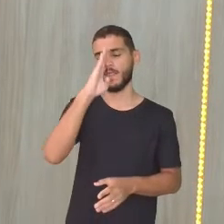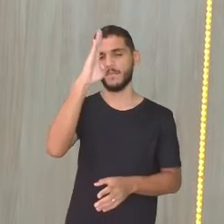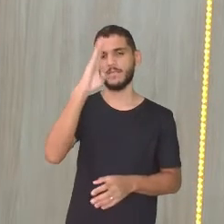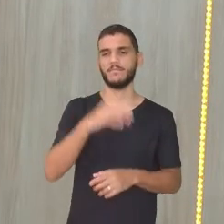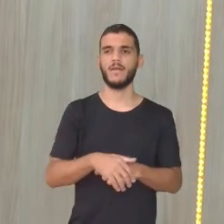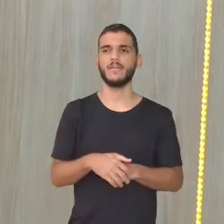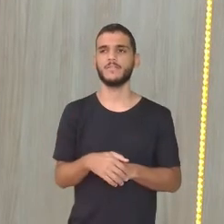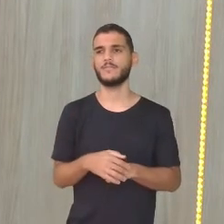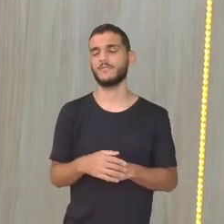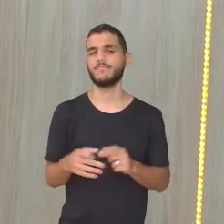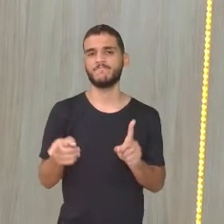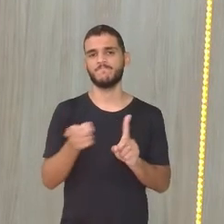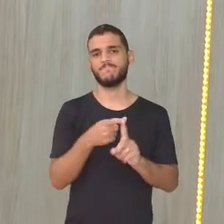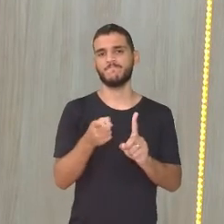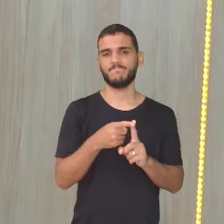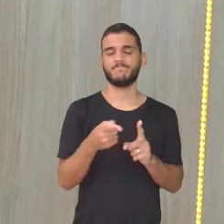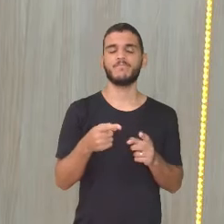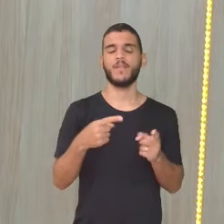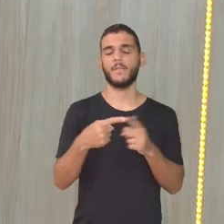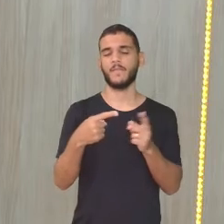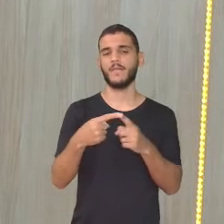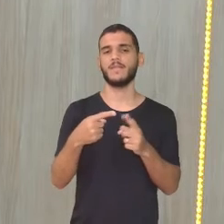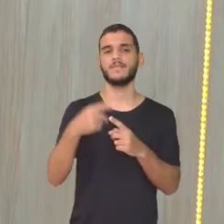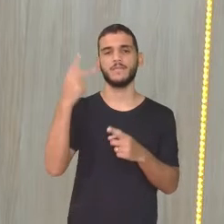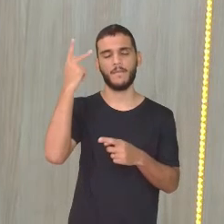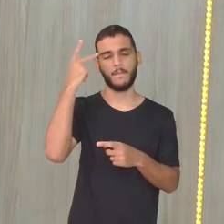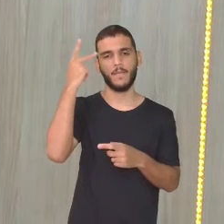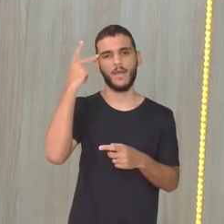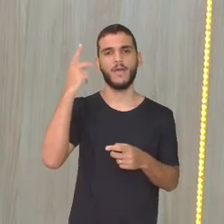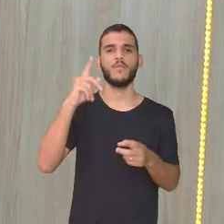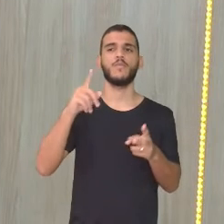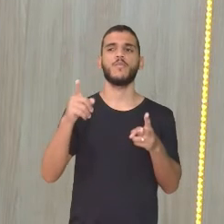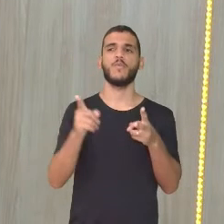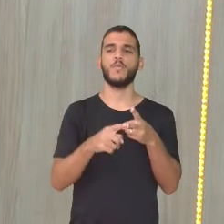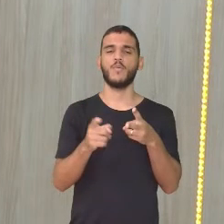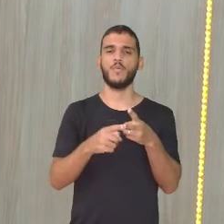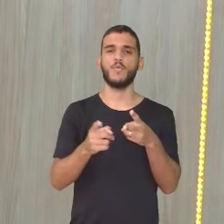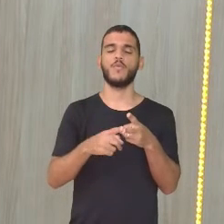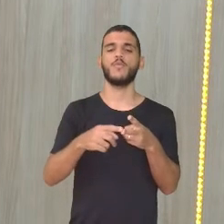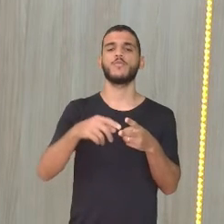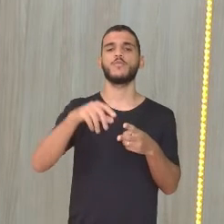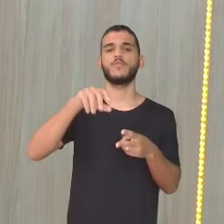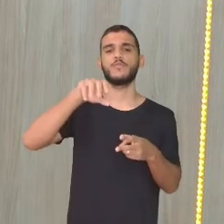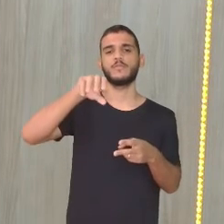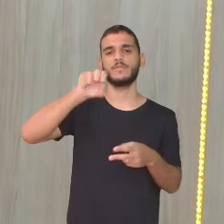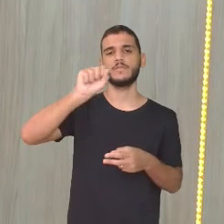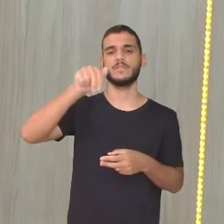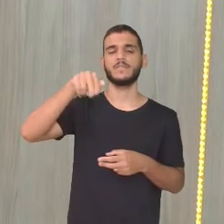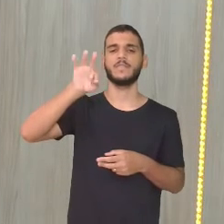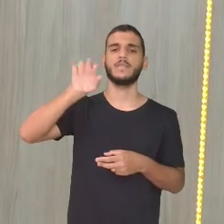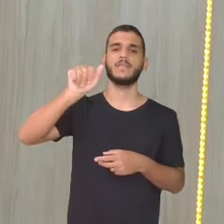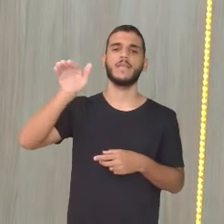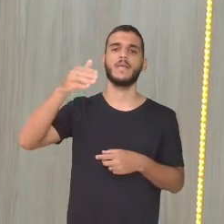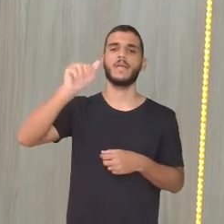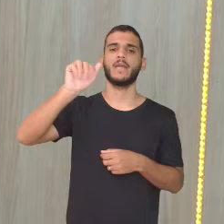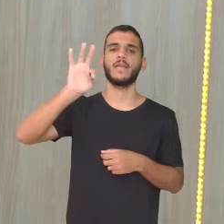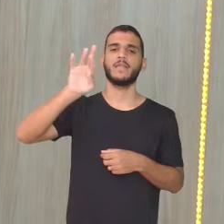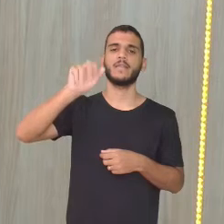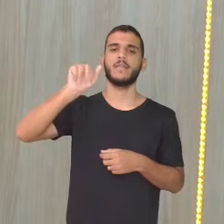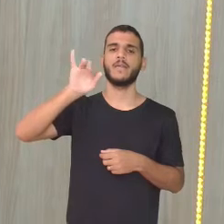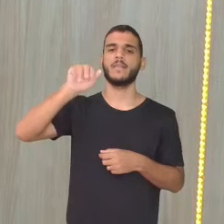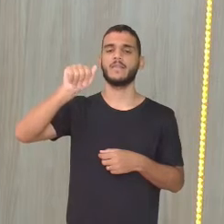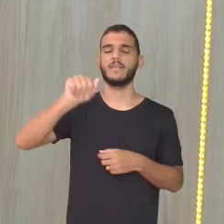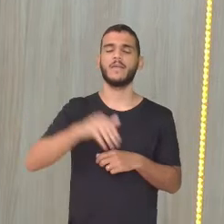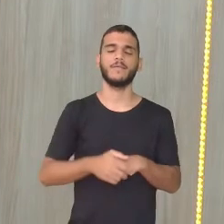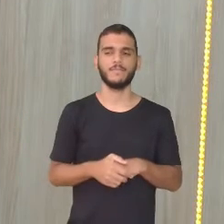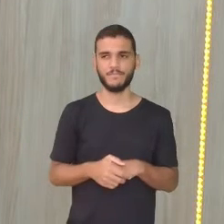de São Paulo e Santa Catarina, aqui São Paulo no Sudeste e Santa Catarina na região Sul, tá? E